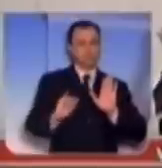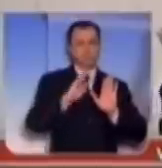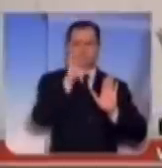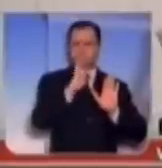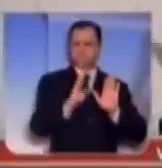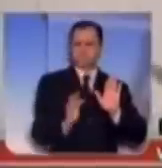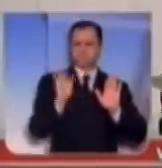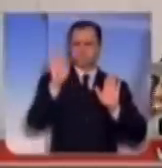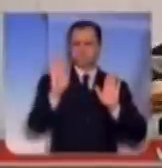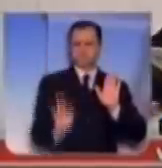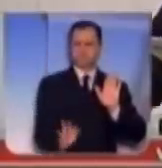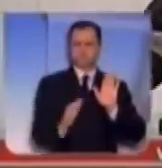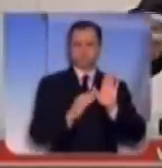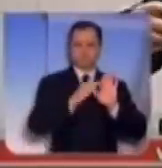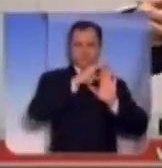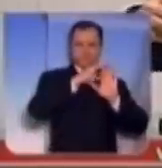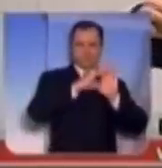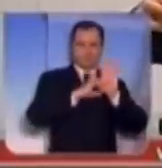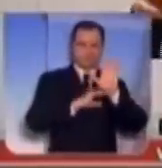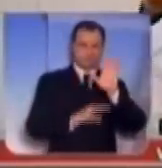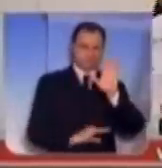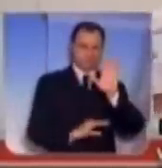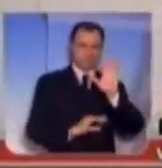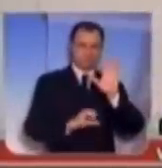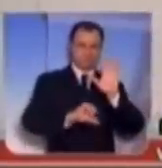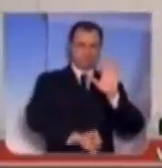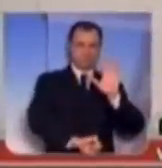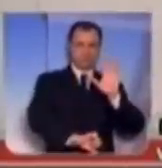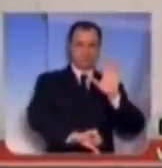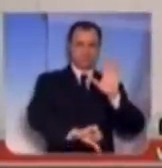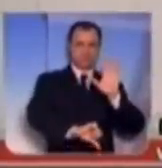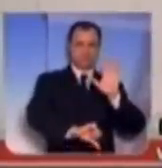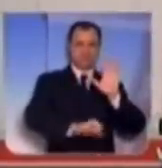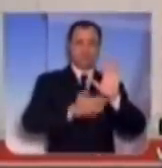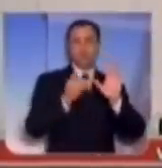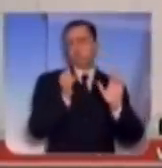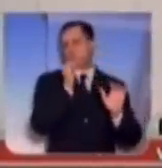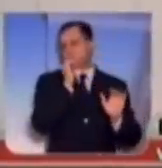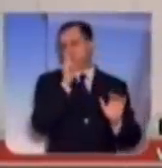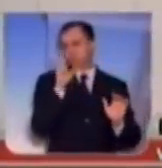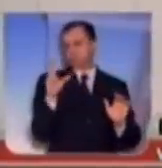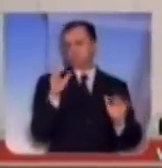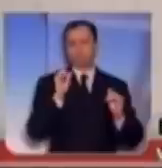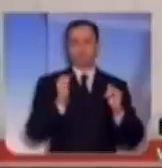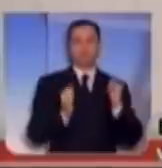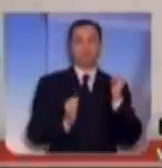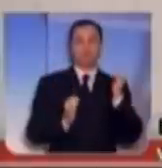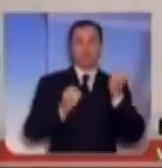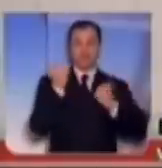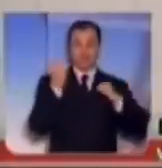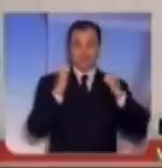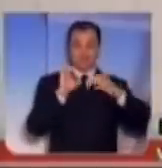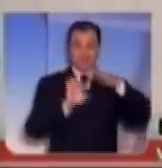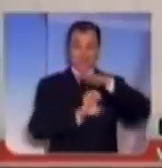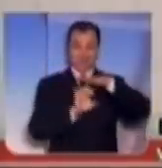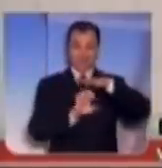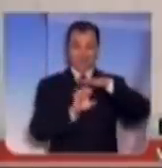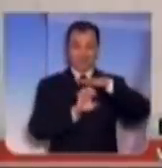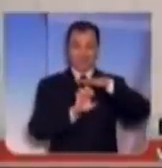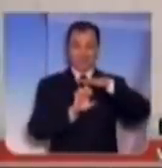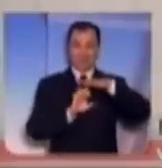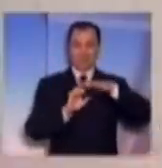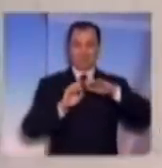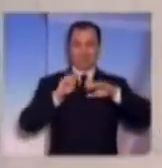Brasil ocupa fim de ranking de educação, ou seja, de uma empresa, uma agência internacional,